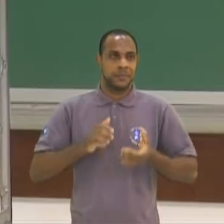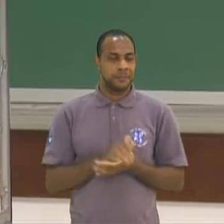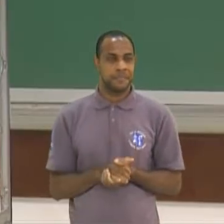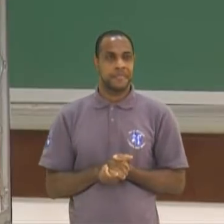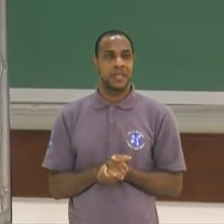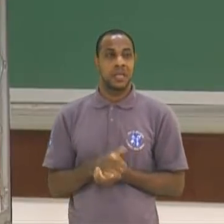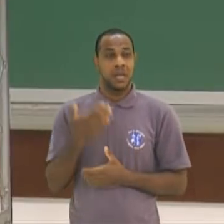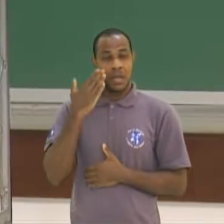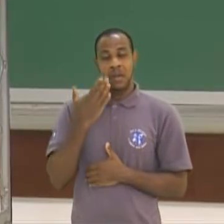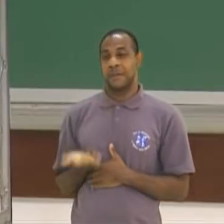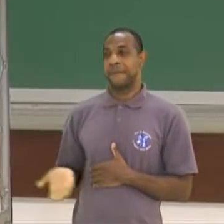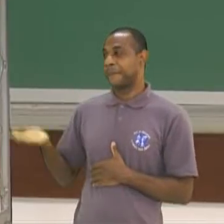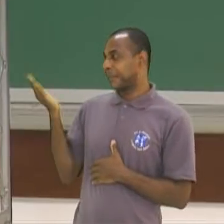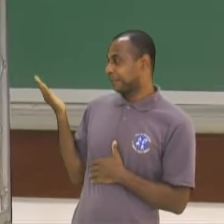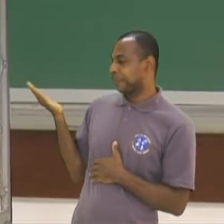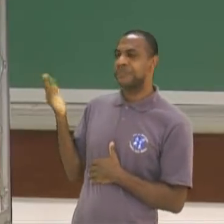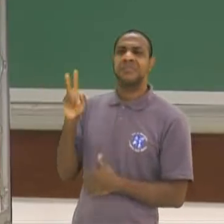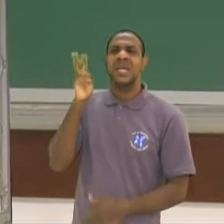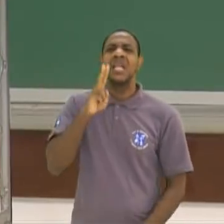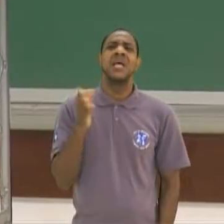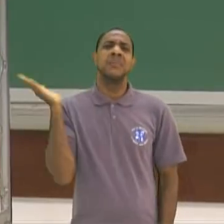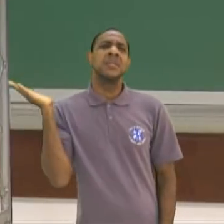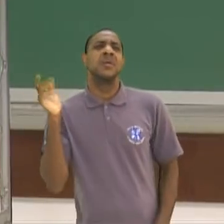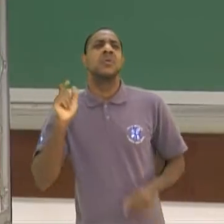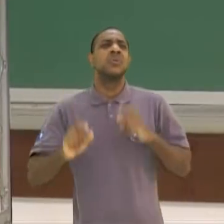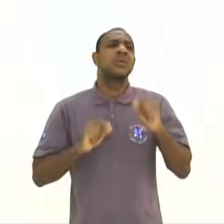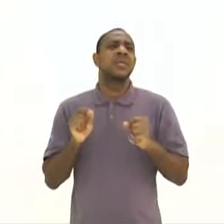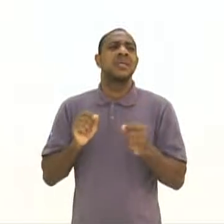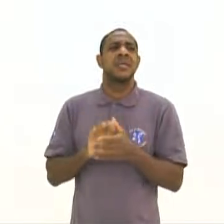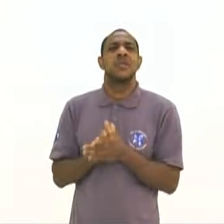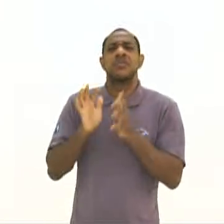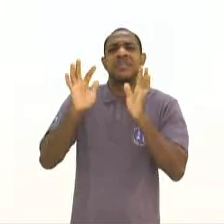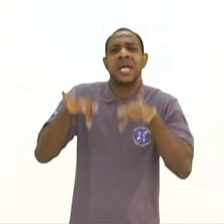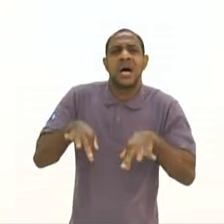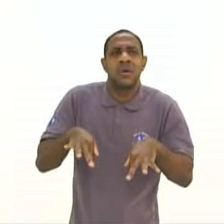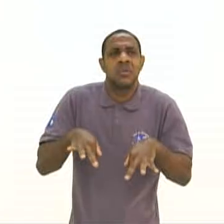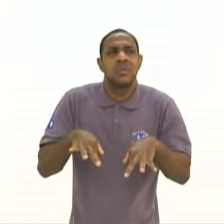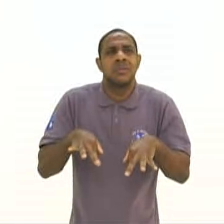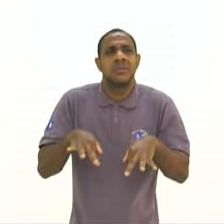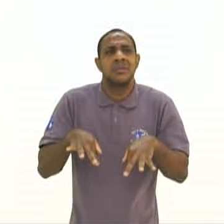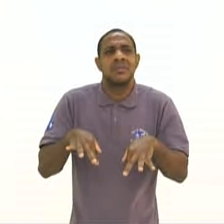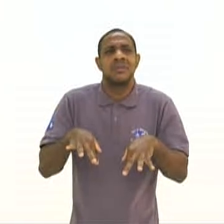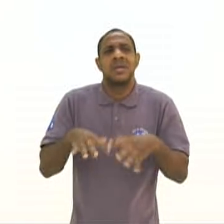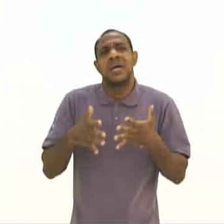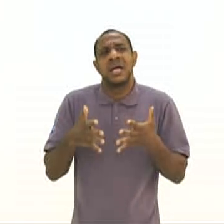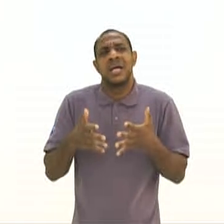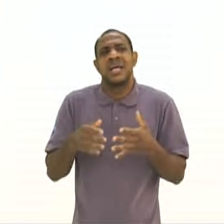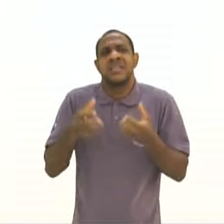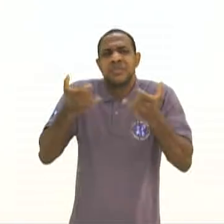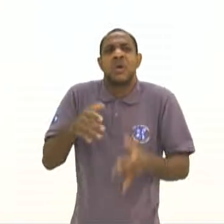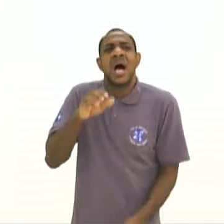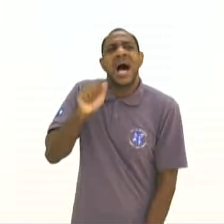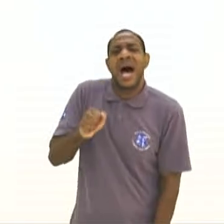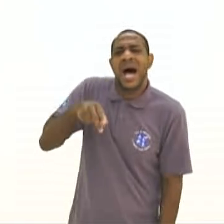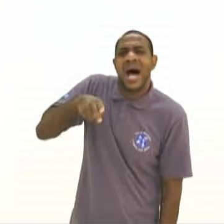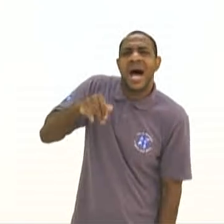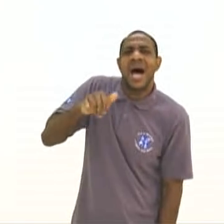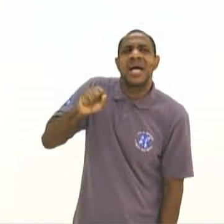que quando a gente falou do Ernesto Geisel, também no finalzinho do governo dele, nós falamos sobre anistia,